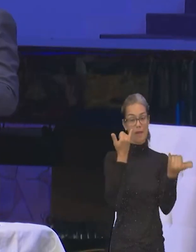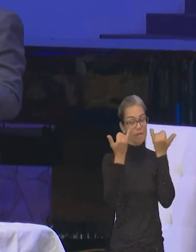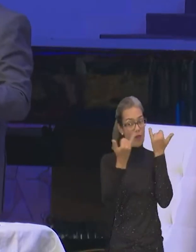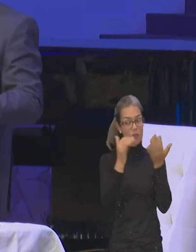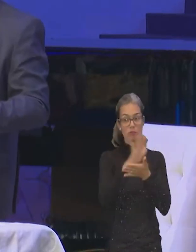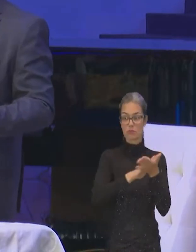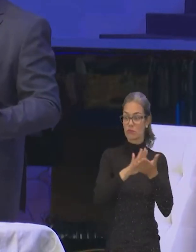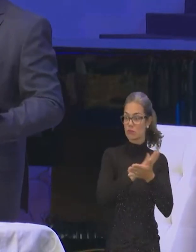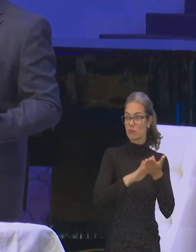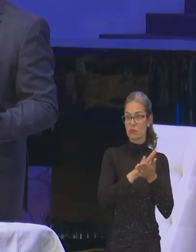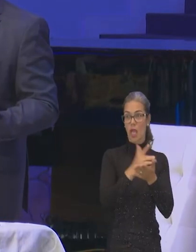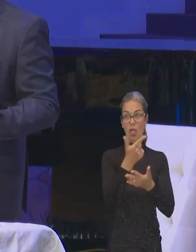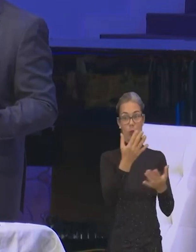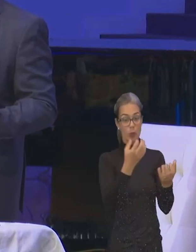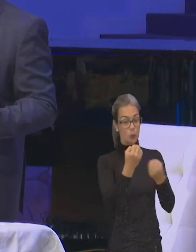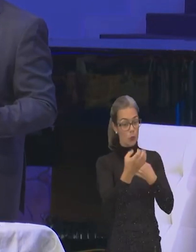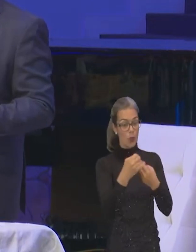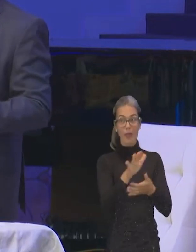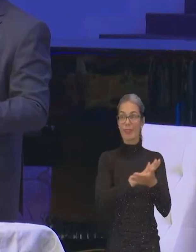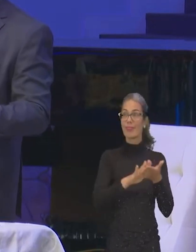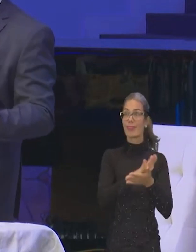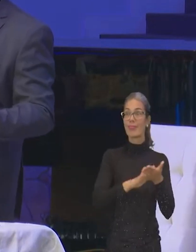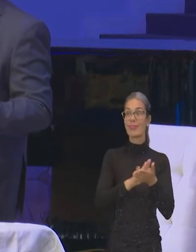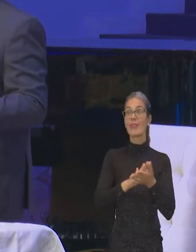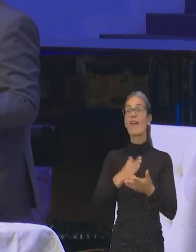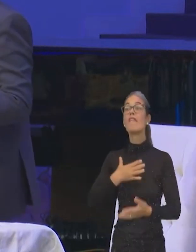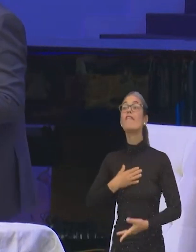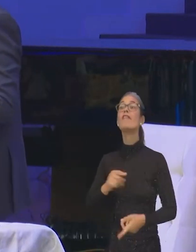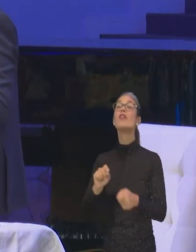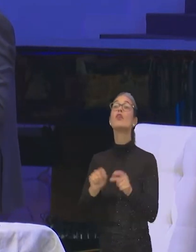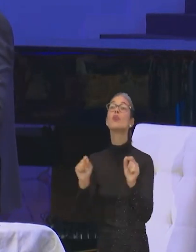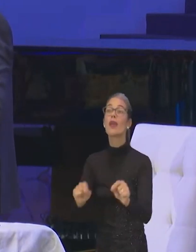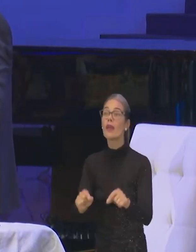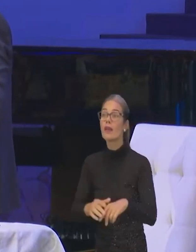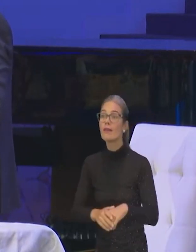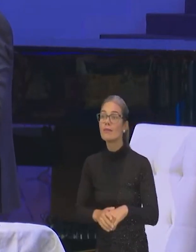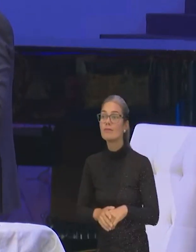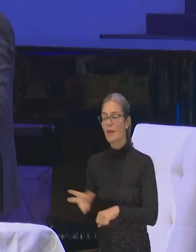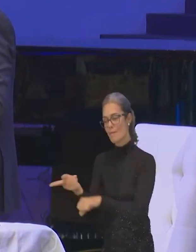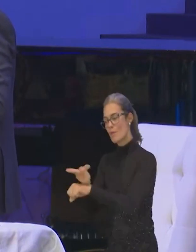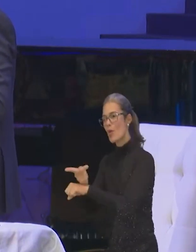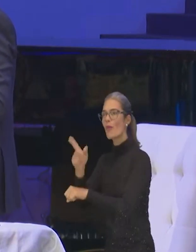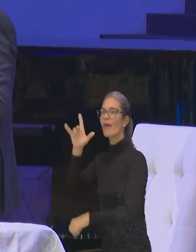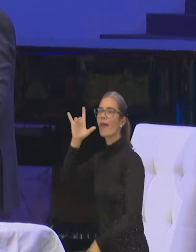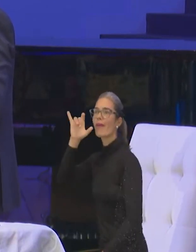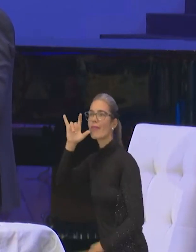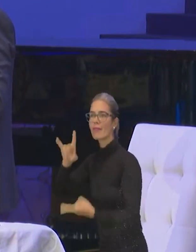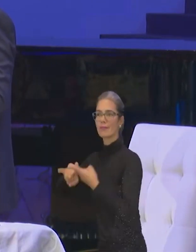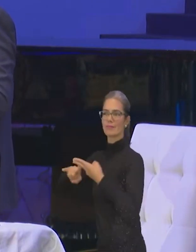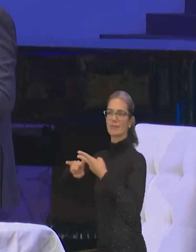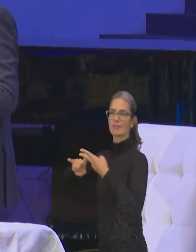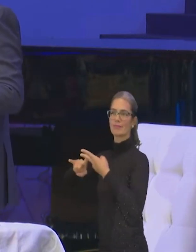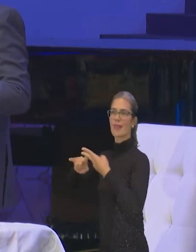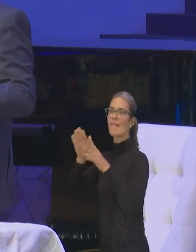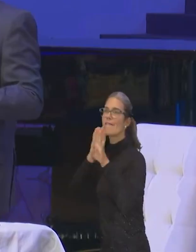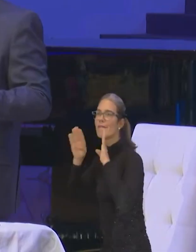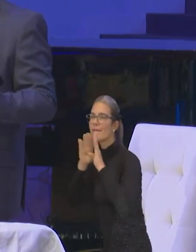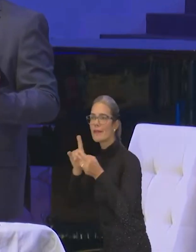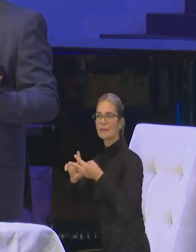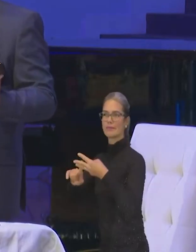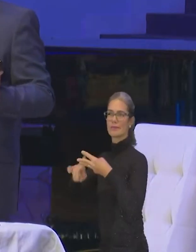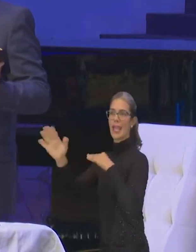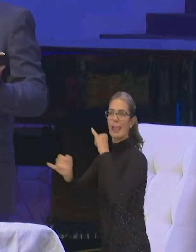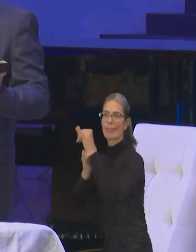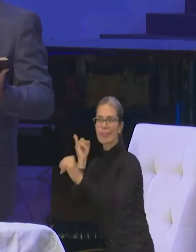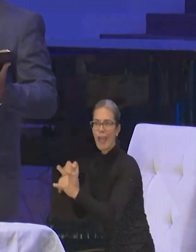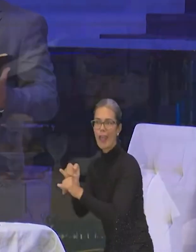ali tentando alimentar as nossas crianças diariamente. E muitas das vezes nós nos